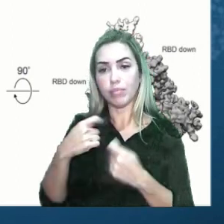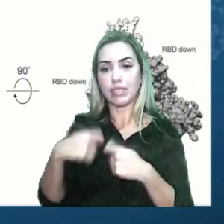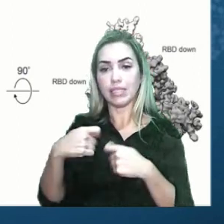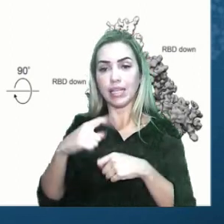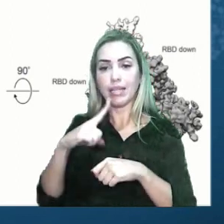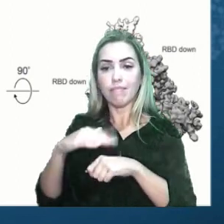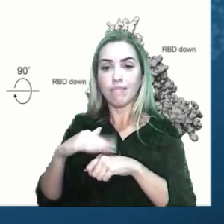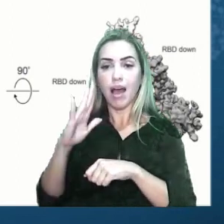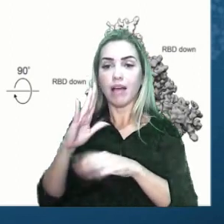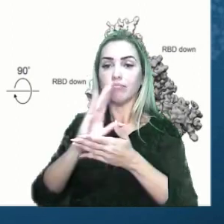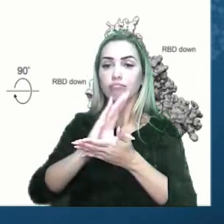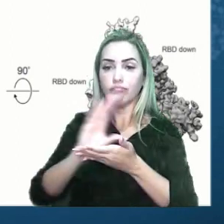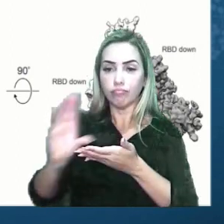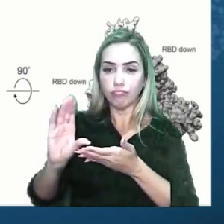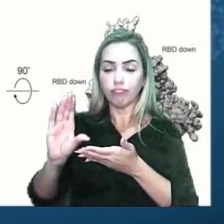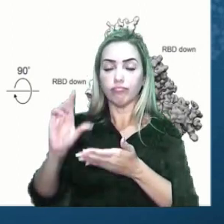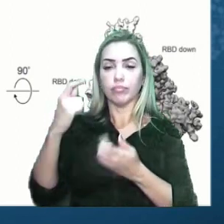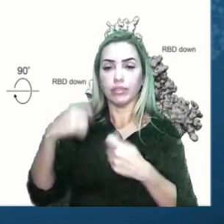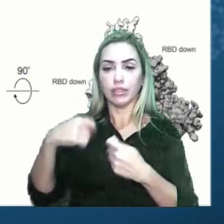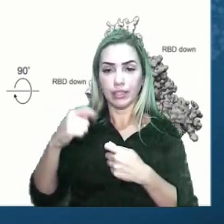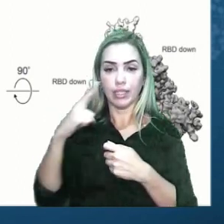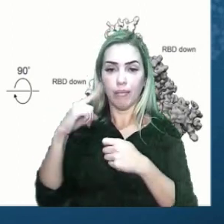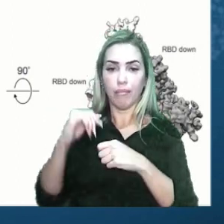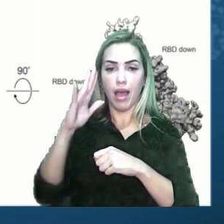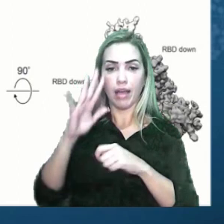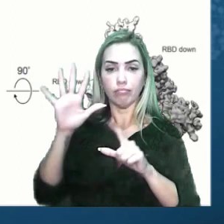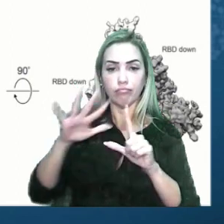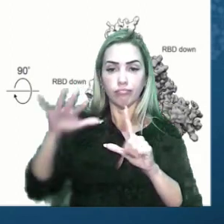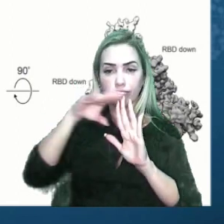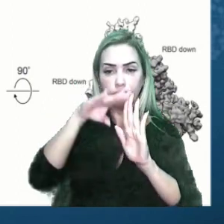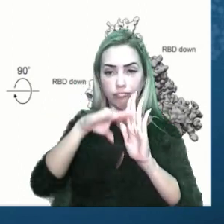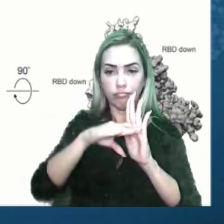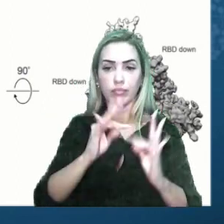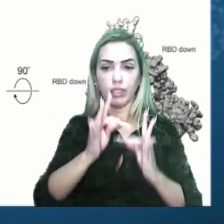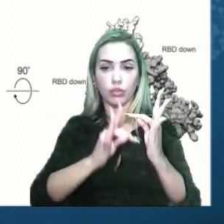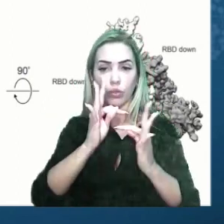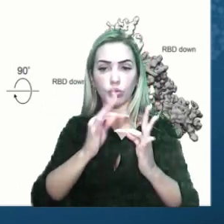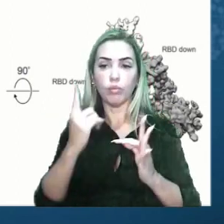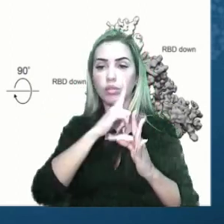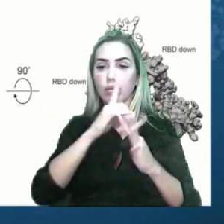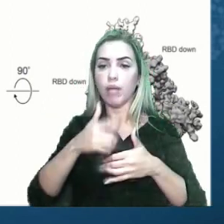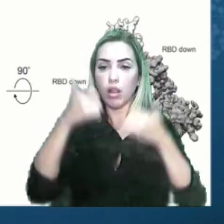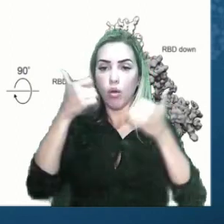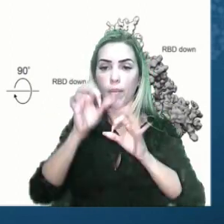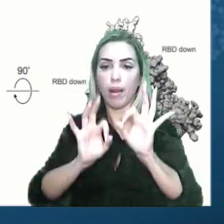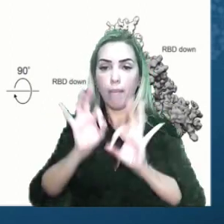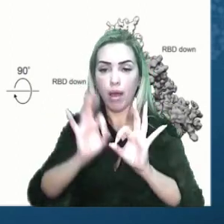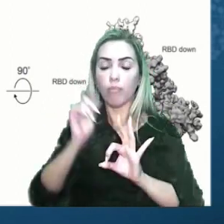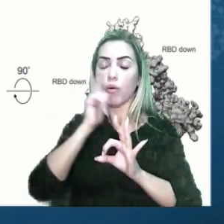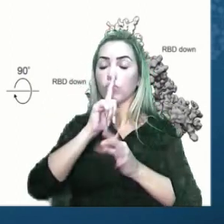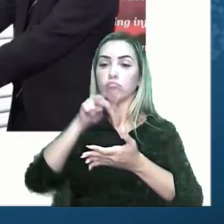mais investimento e plataformas de tecnologias para que houvesse um melhor preparo para